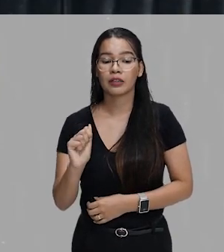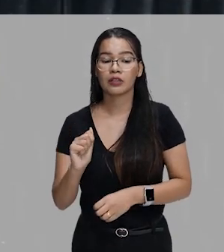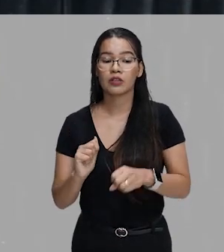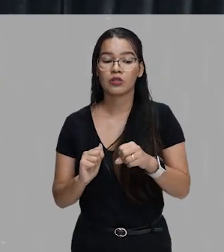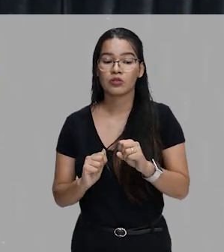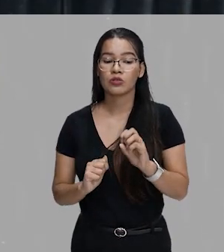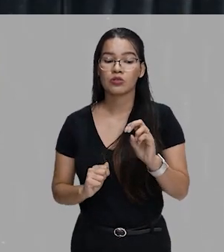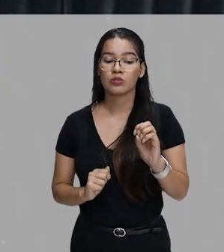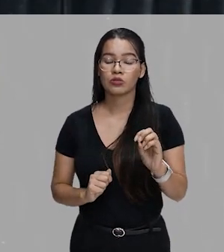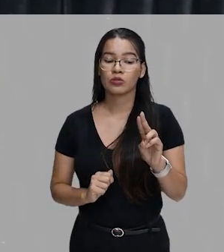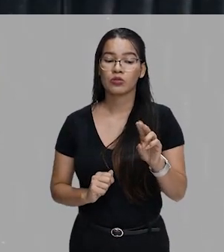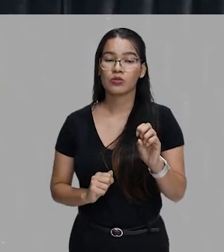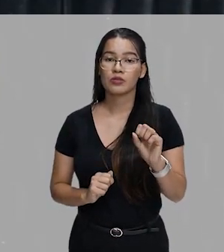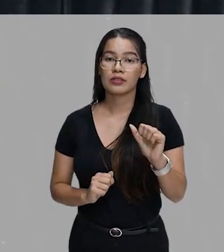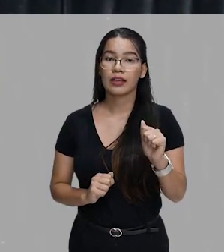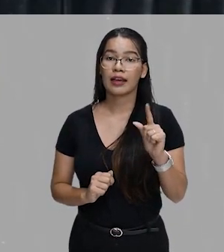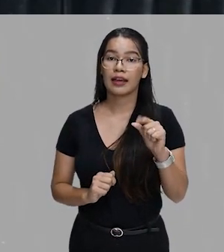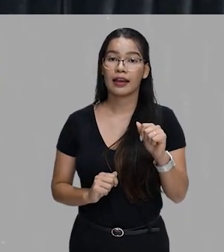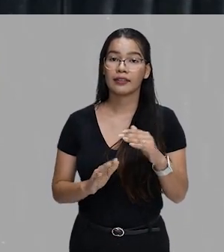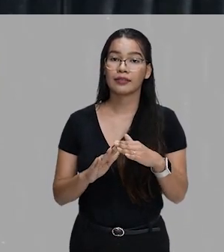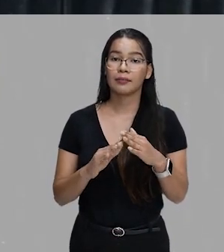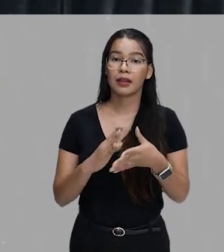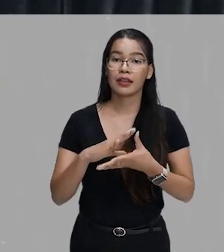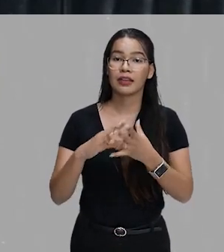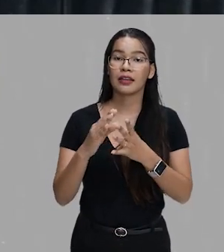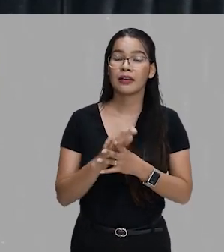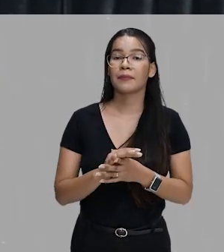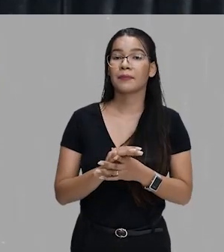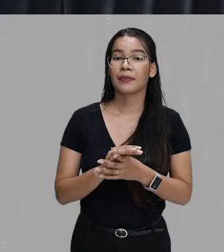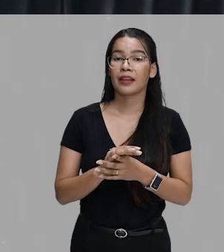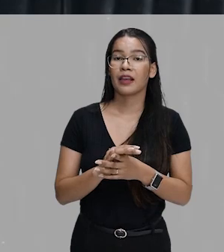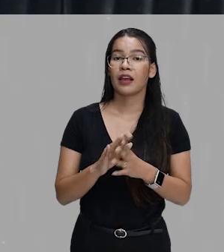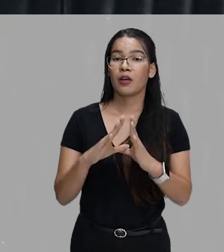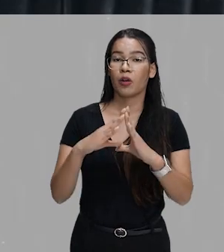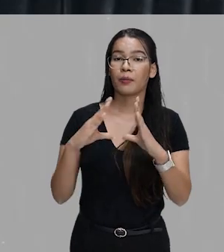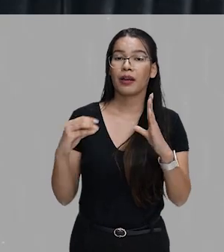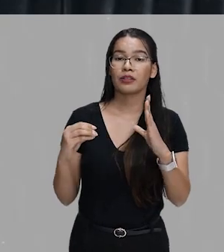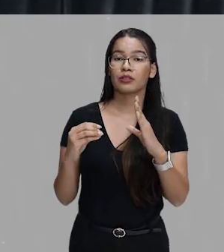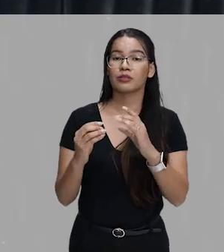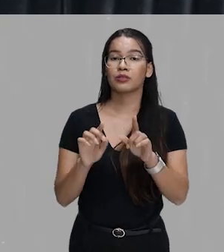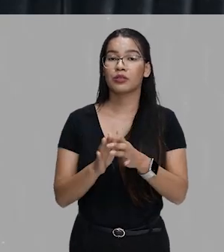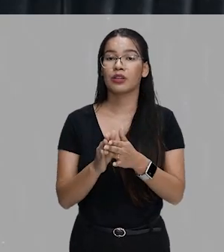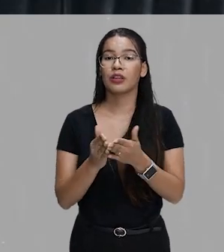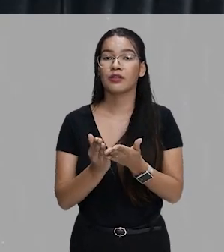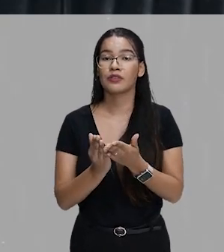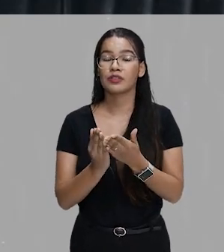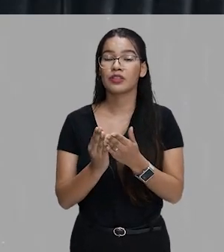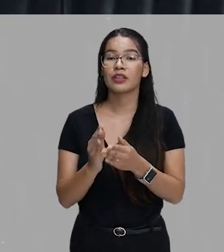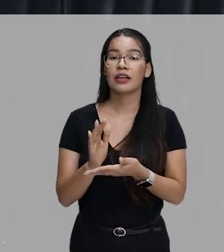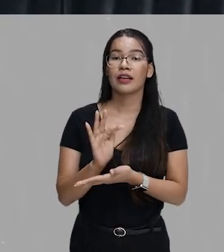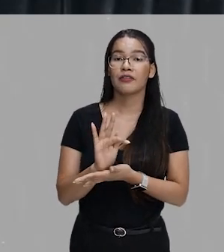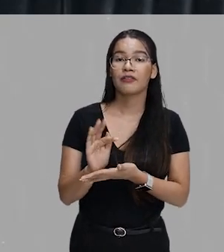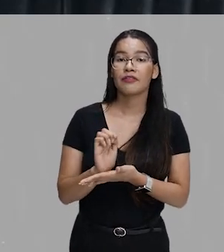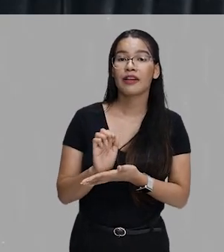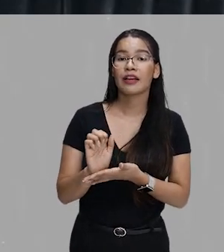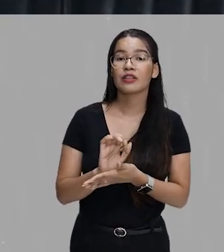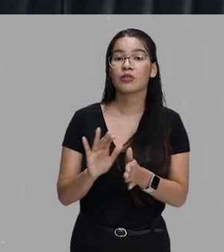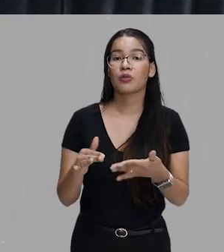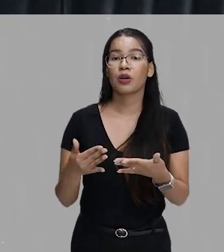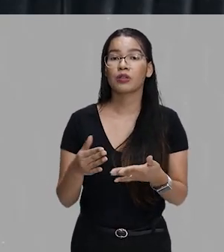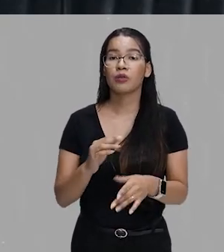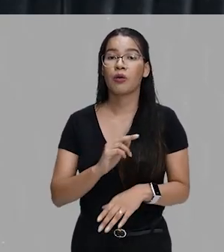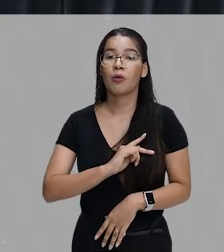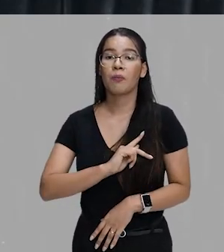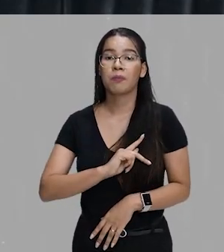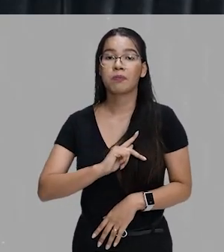Efésios, onde o apóstolo Paulo fala das armaduras que a gente tem que vestir, né, para se proteger dos dardos inflamados do